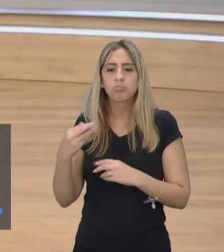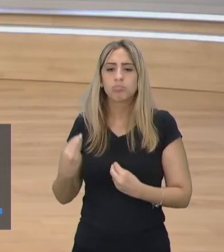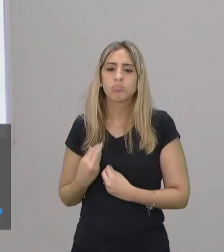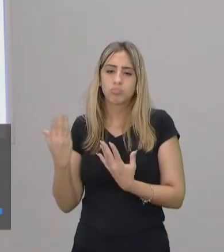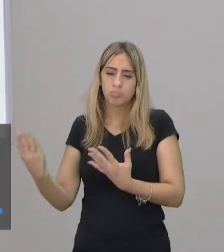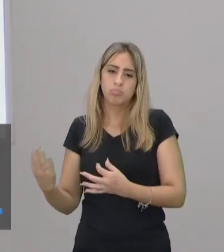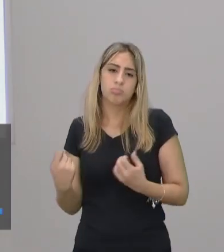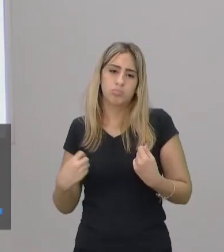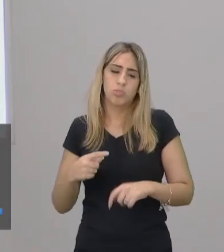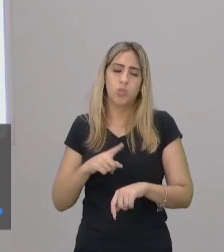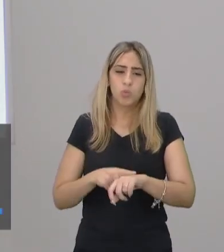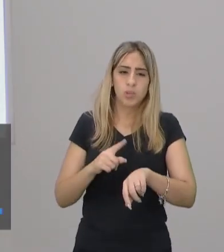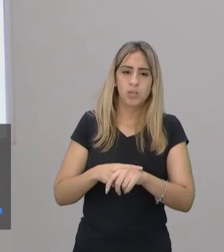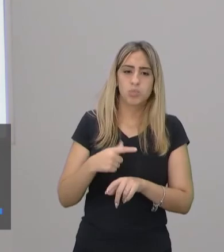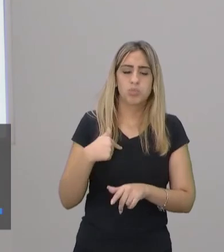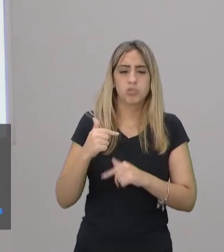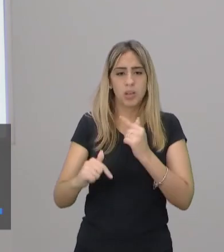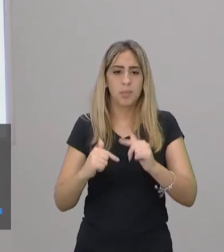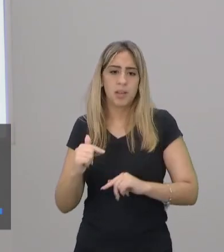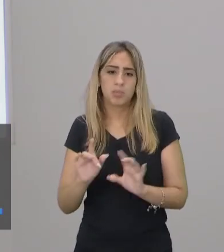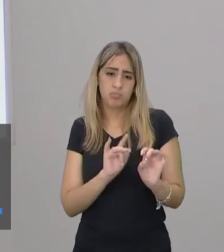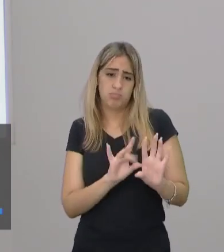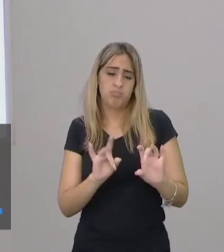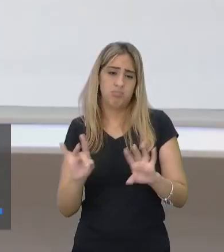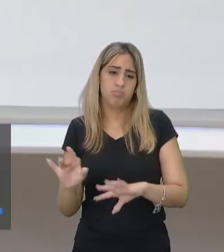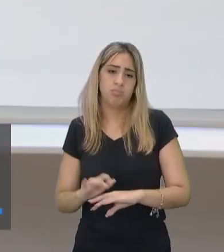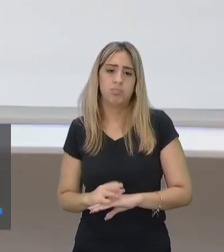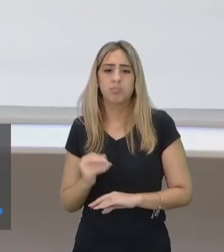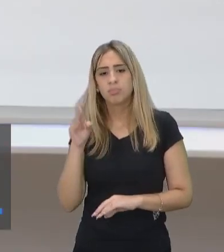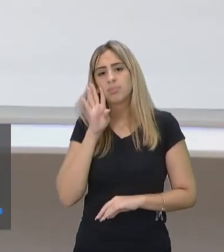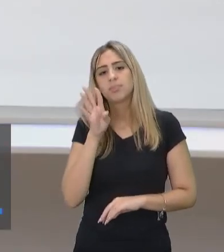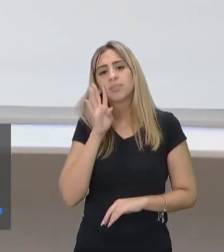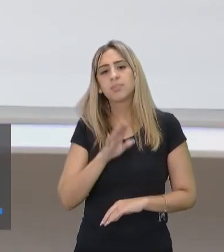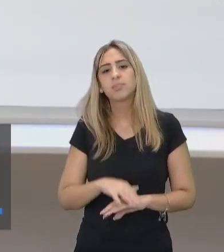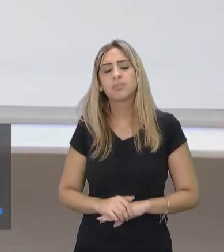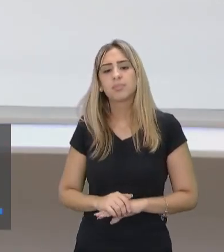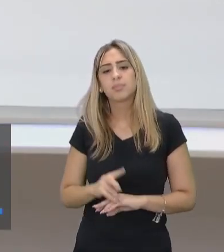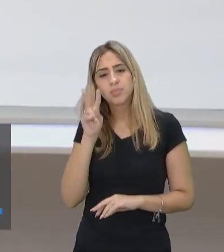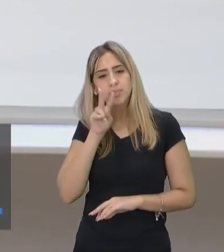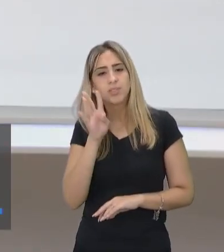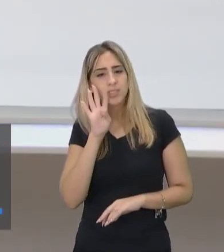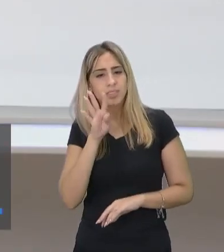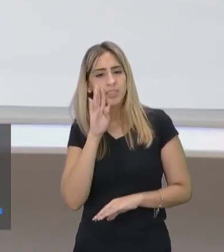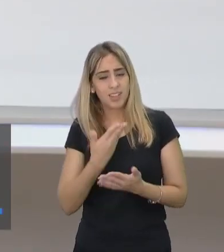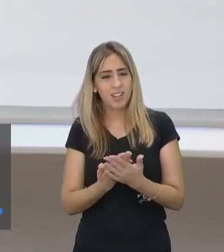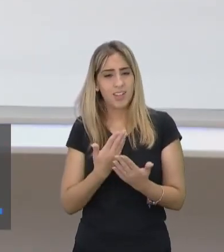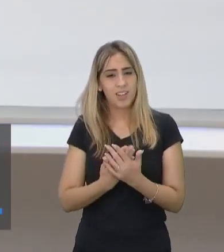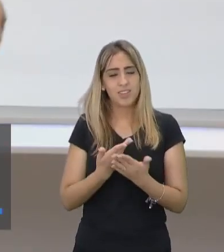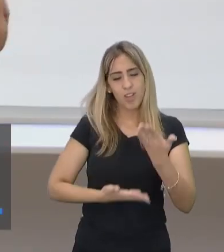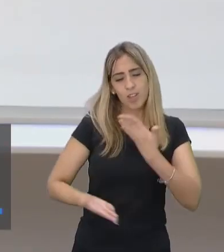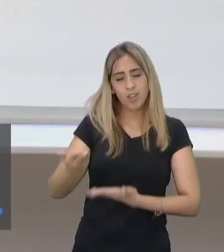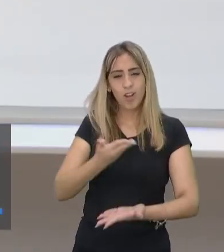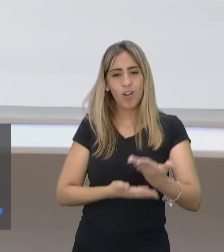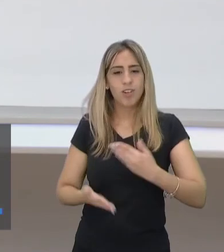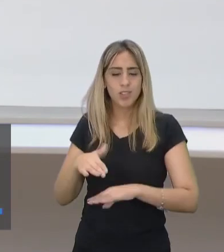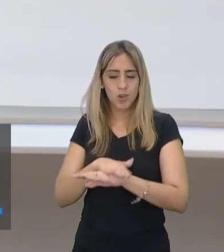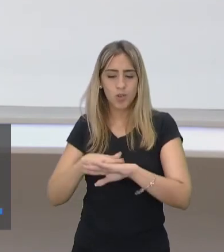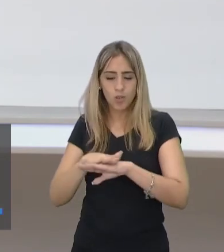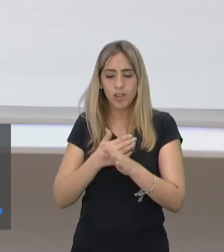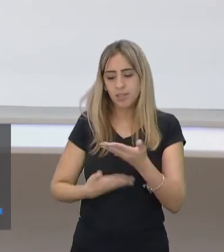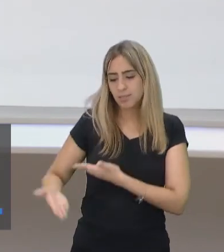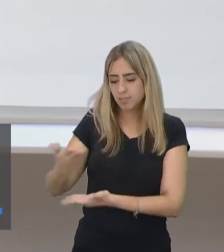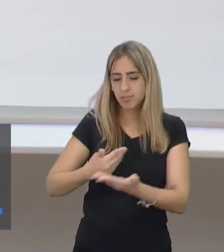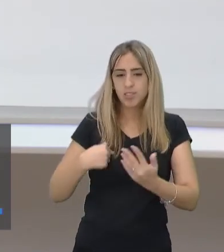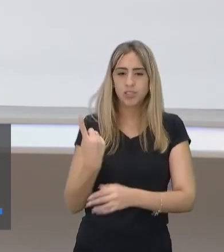no caso, o tempo de serviço para aquilo, né? Que legal, né? Olha, vocês viram que bacana que foi essa aula, essa troca, essa roda de conversa que a gente